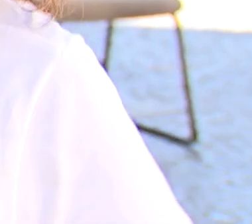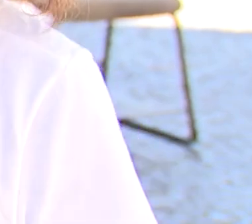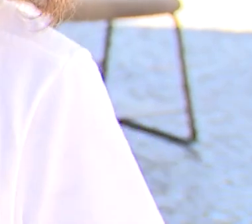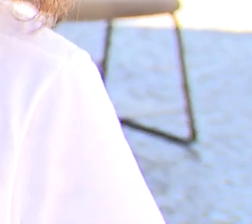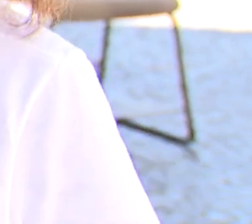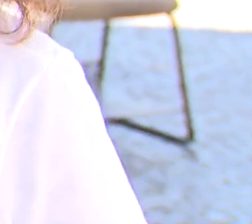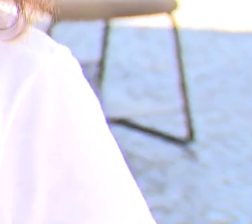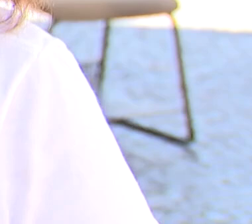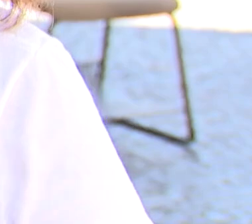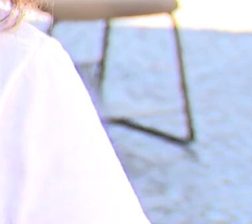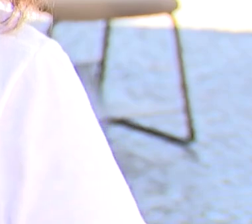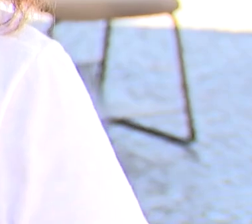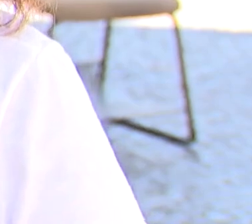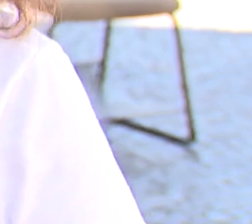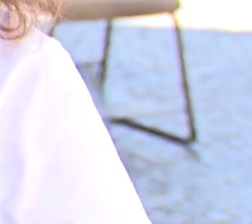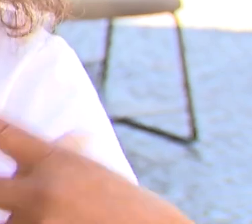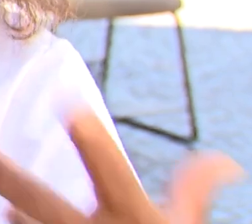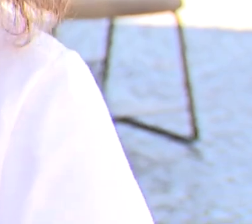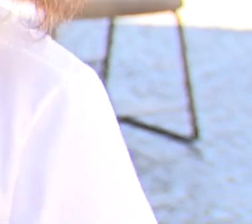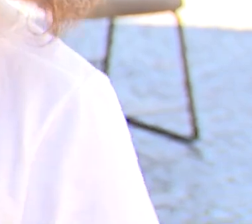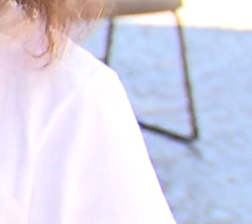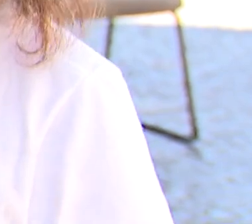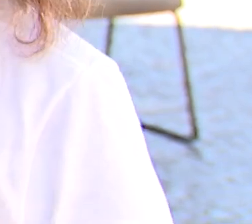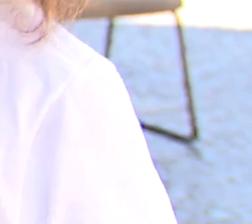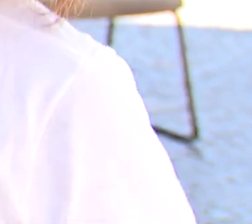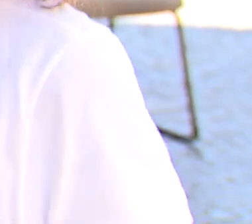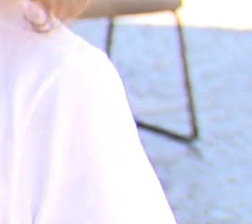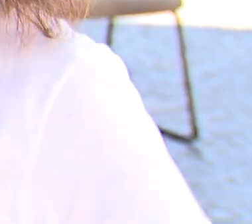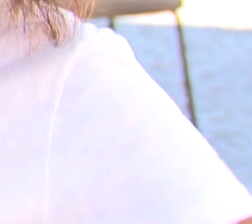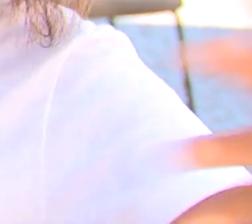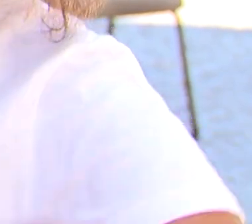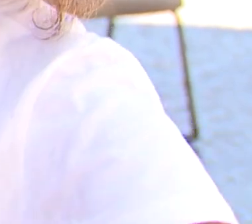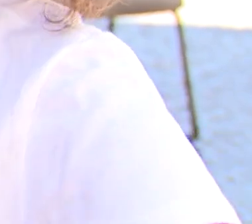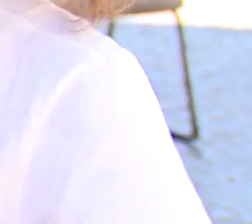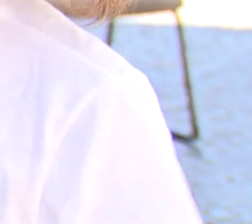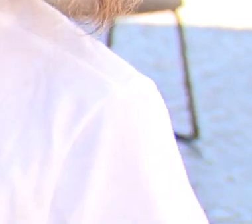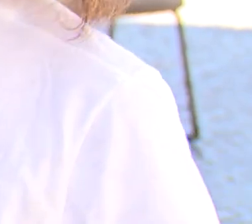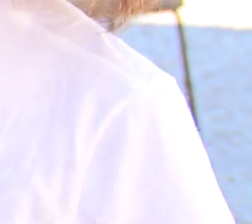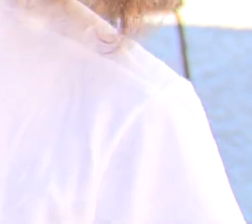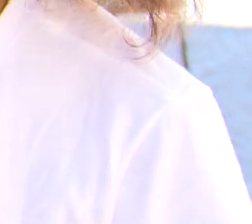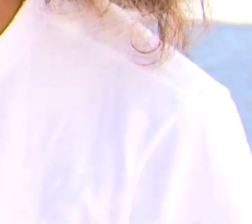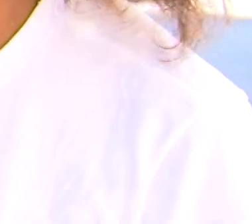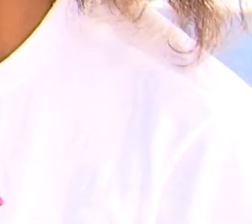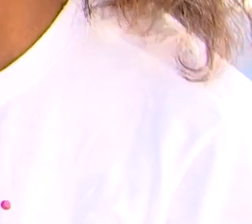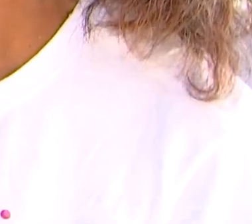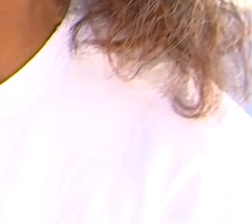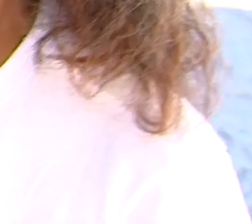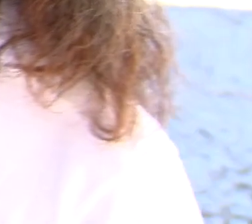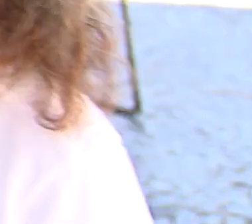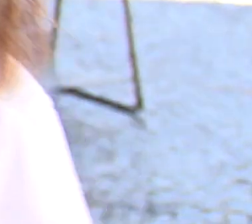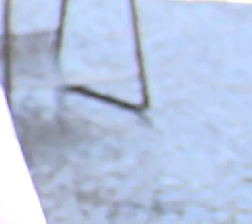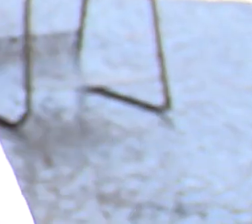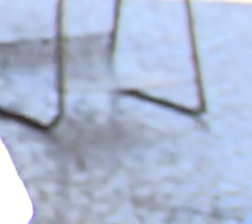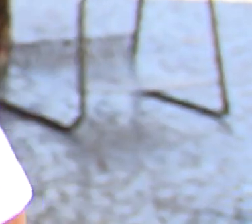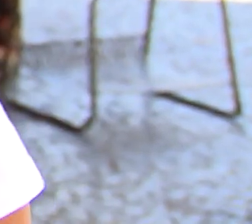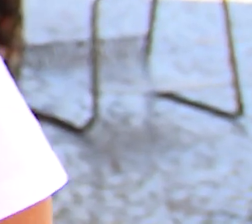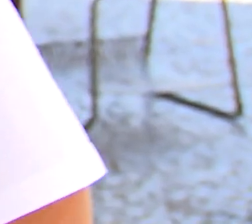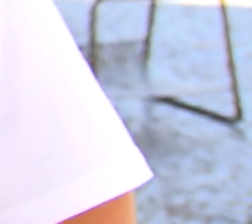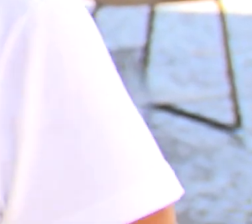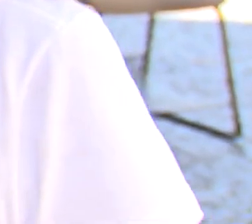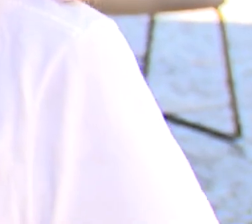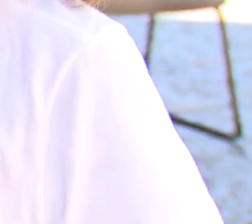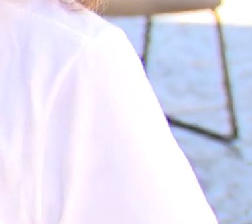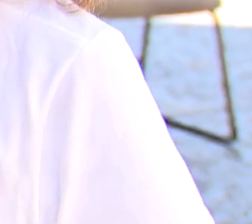pessoal agora está tendo o bloco Vai Que Vira, que a gente está resgatando novamente. E aí, mas existe dentro da